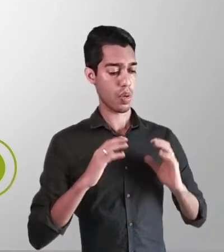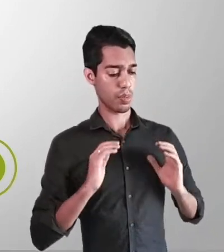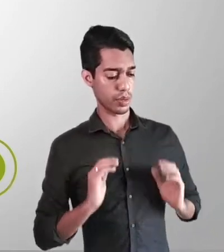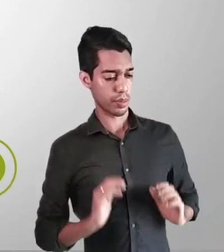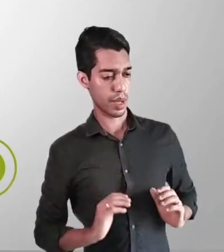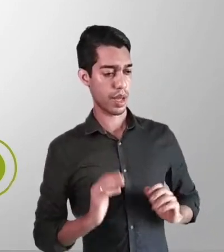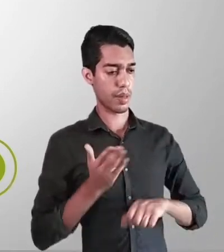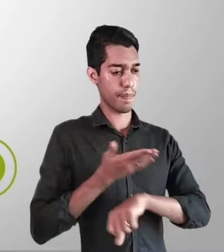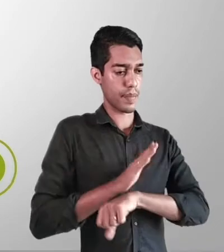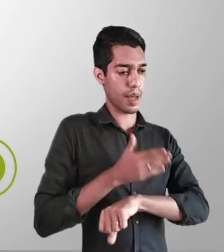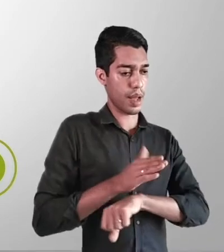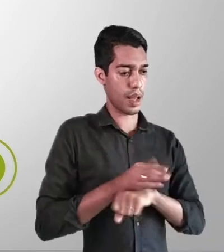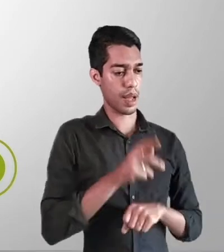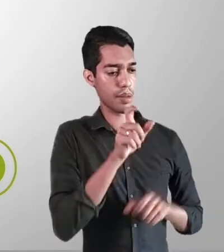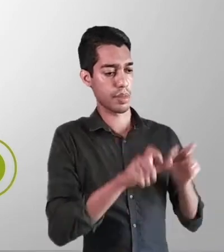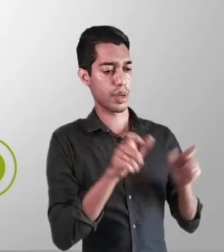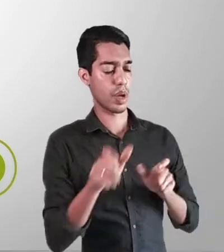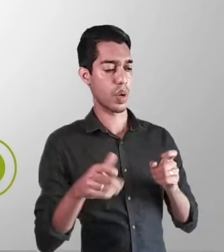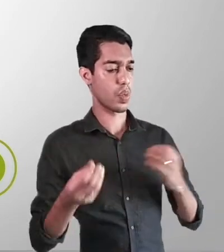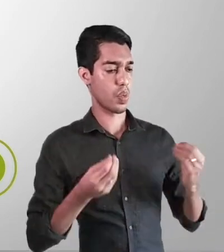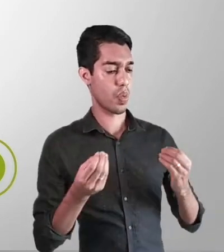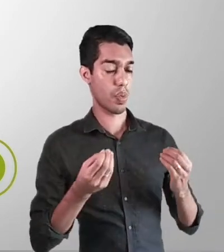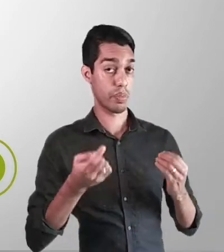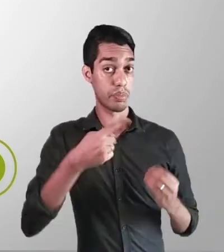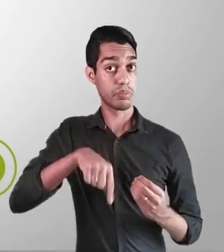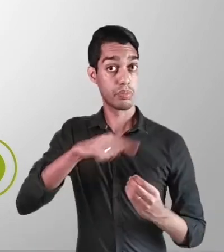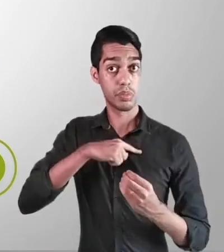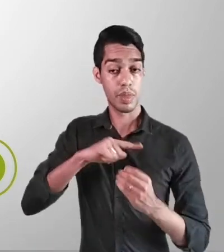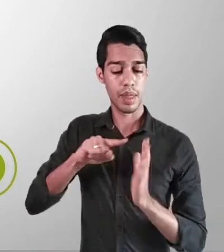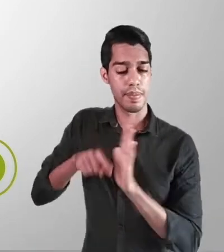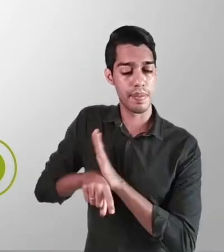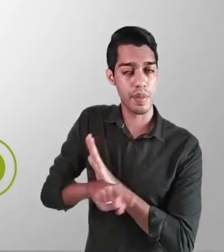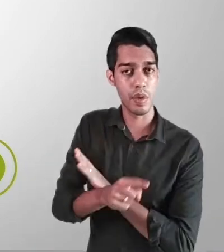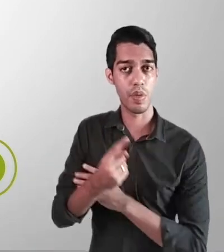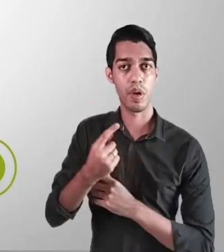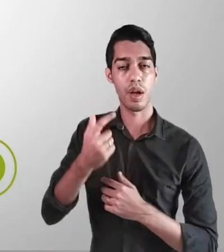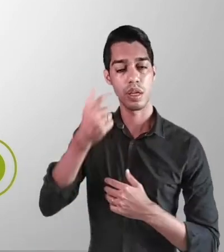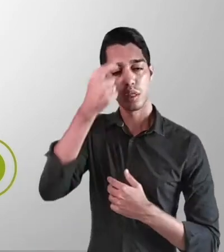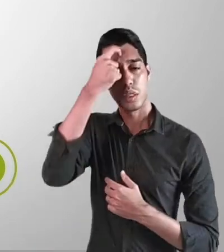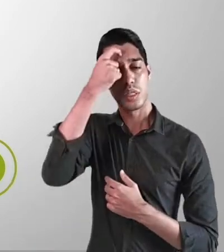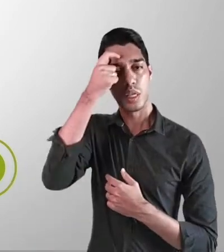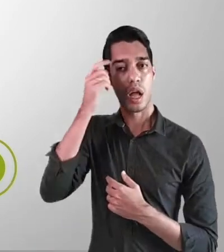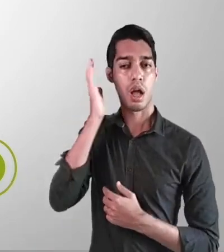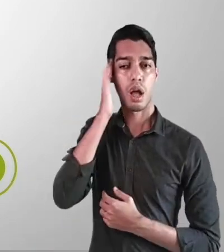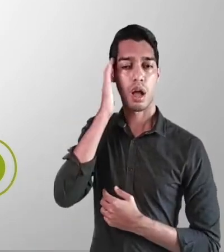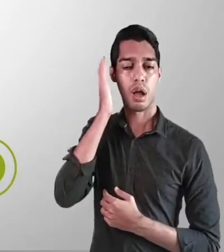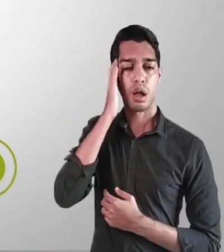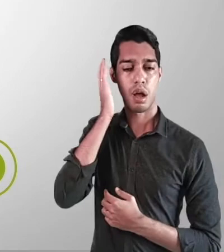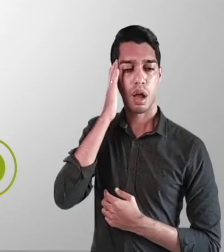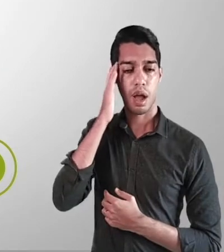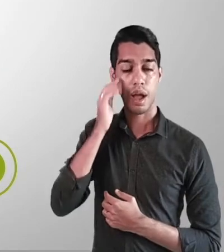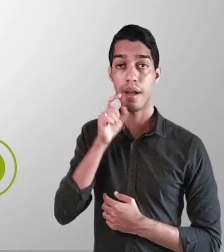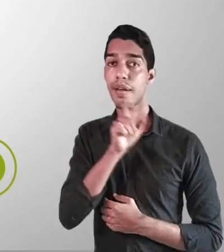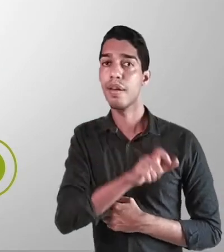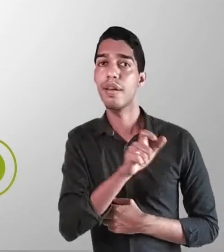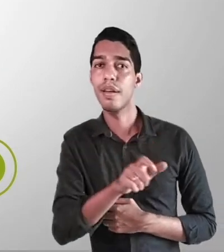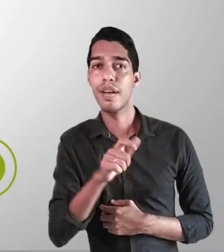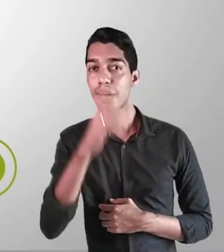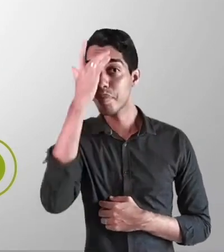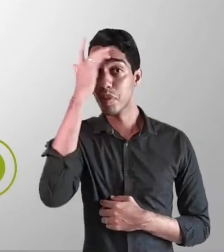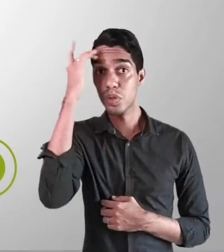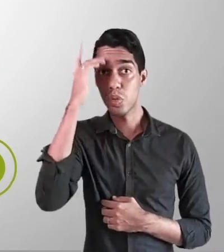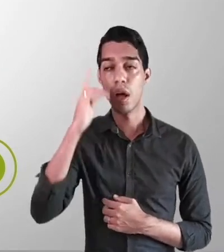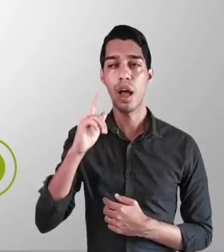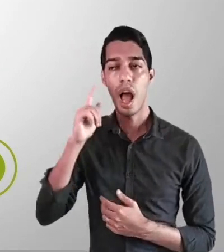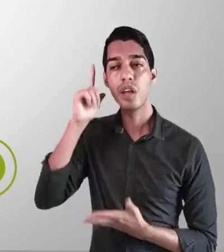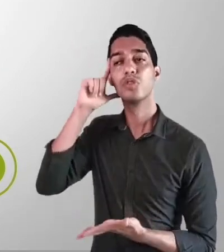nós aprofundemos a compreensão sobre o que leva as pessoas a tomarem ou a não tomarem uma